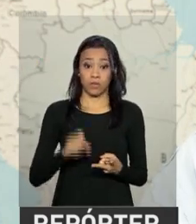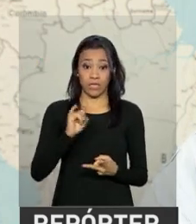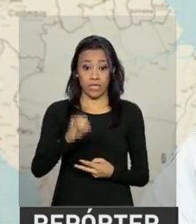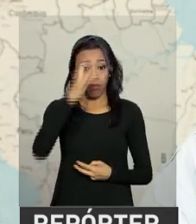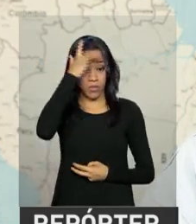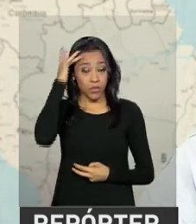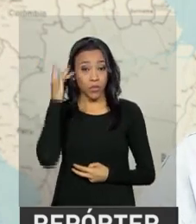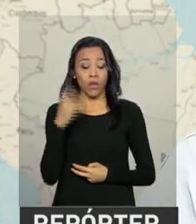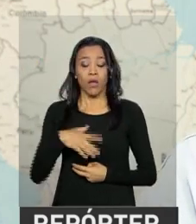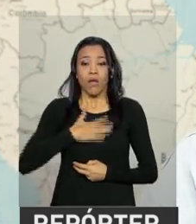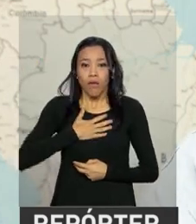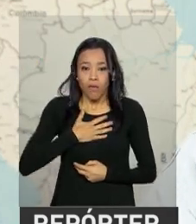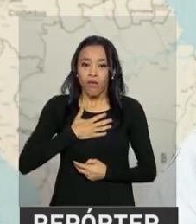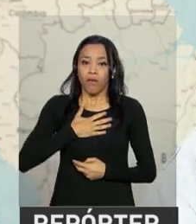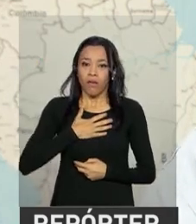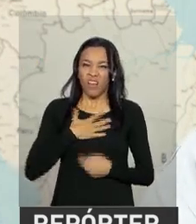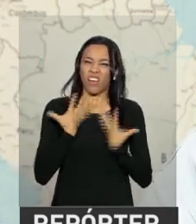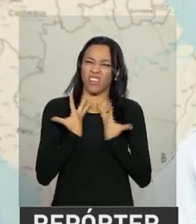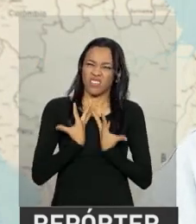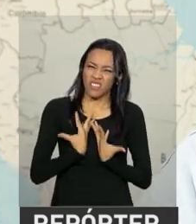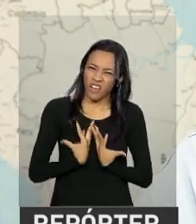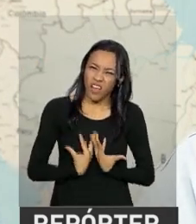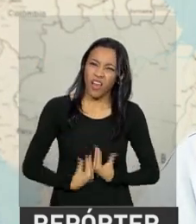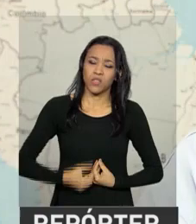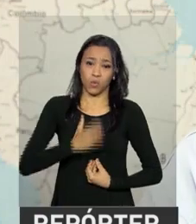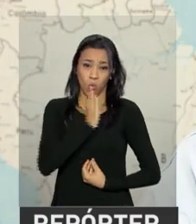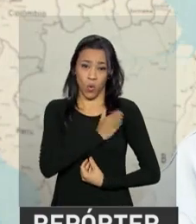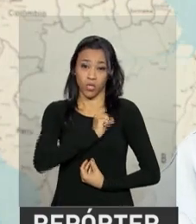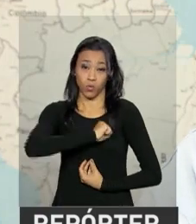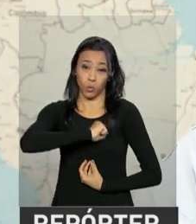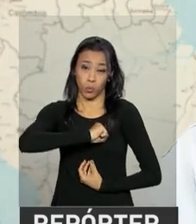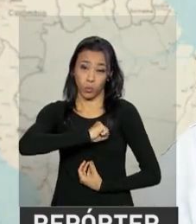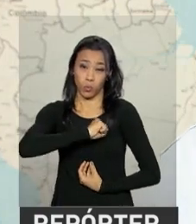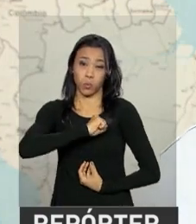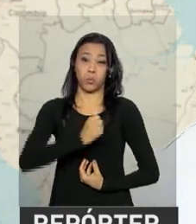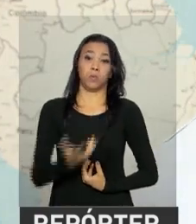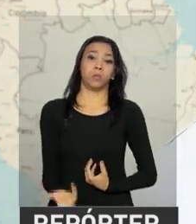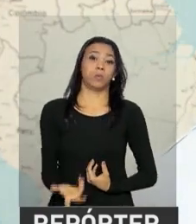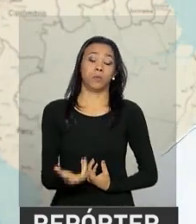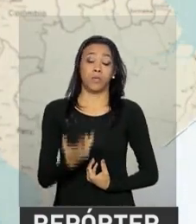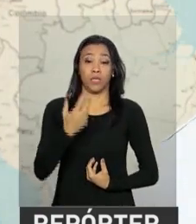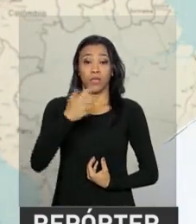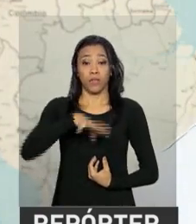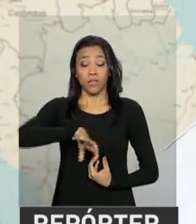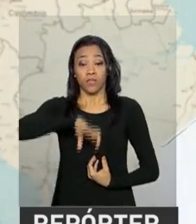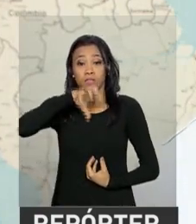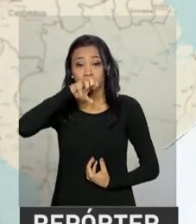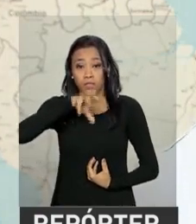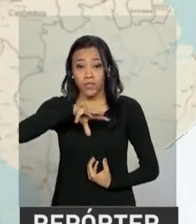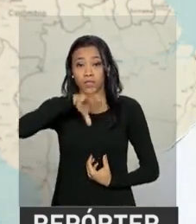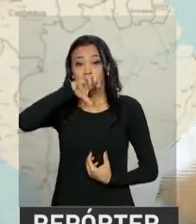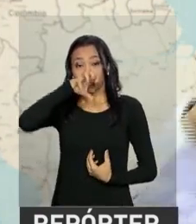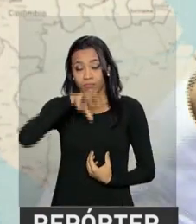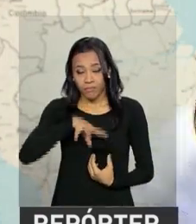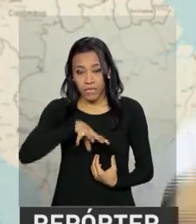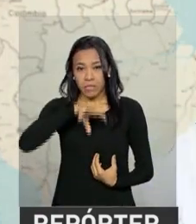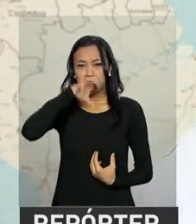a ter falta de ar, cansaço, o coração batendo muito forte, respirando, você sente os movimentos,